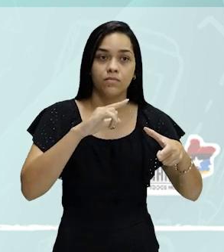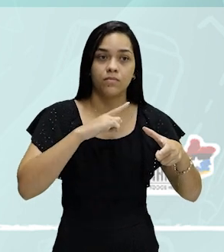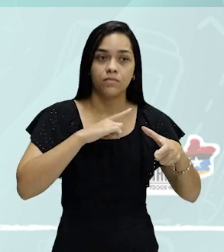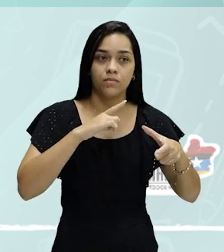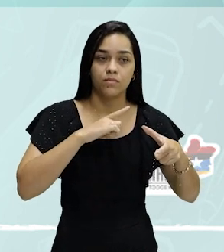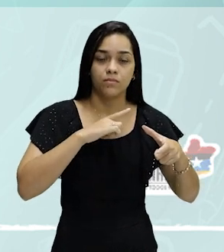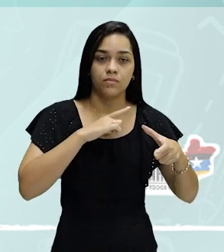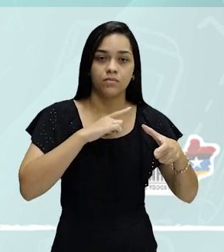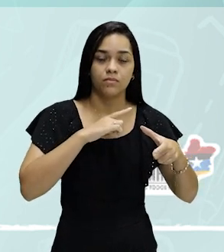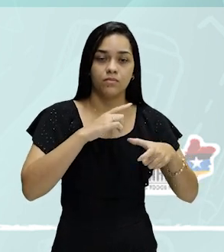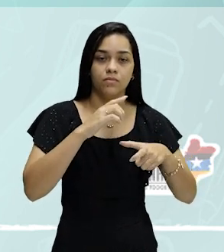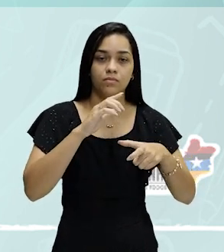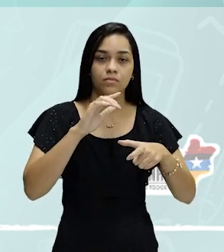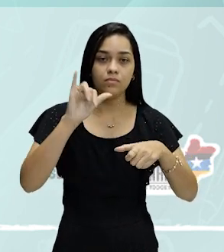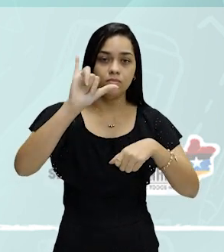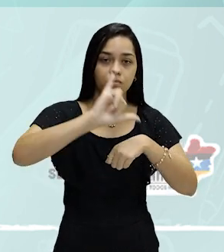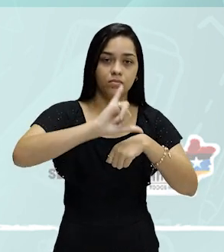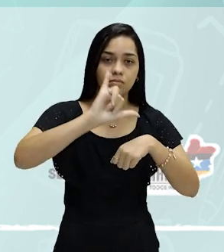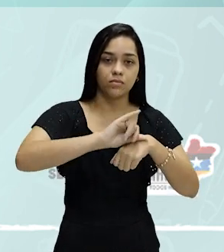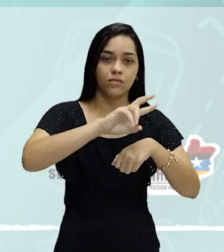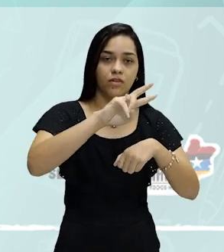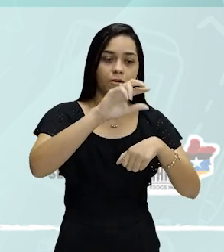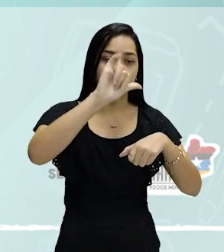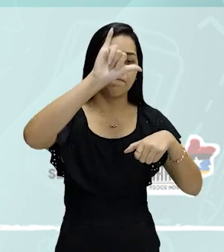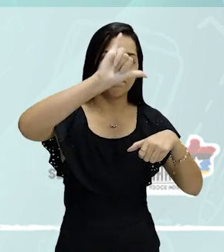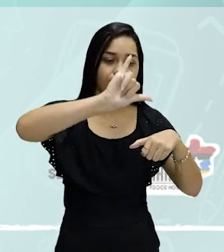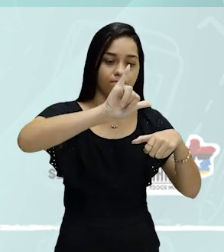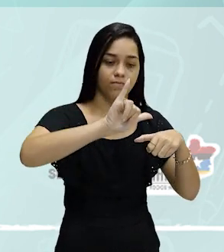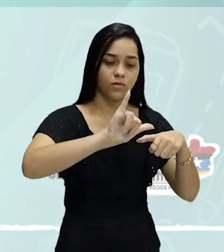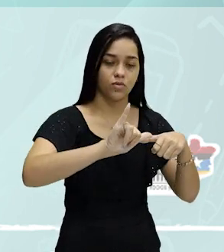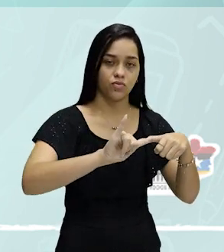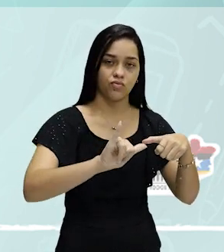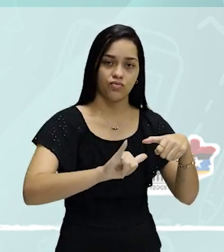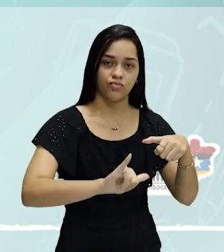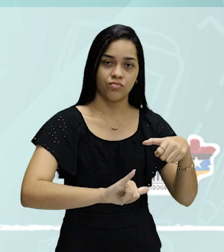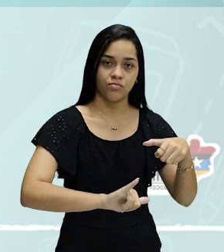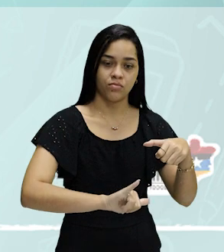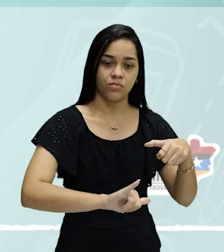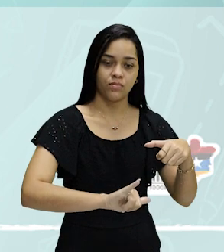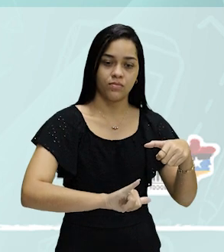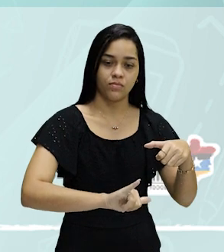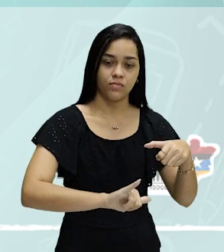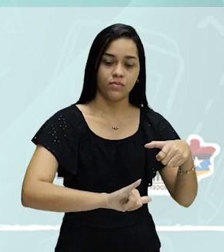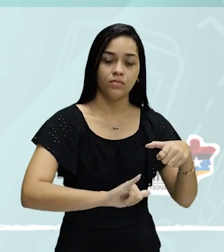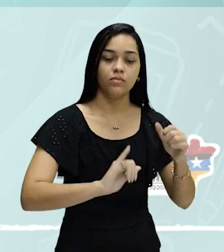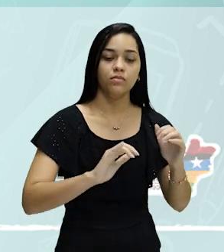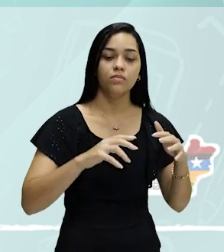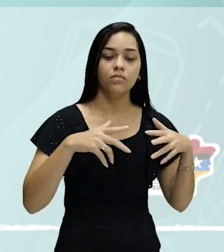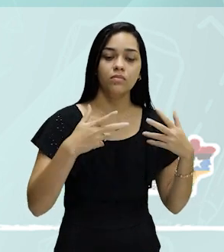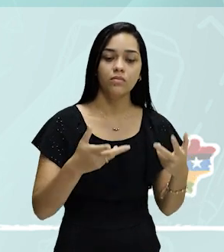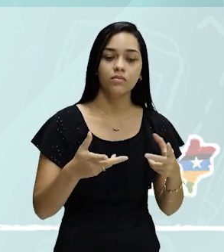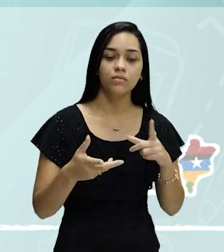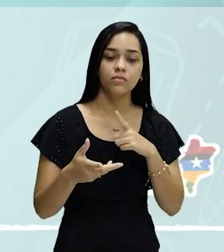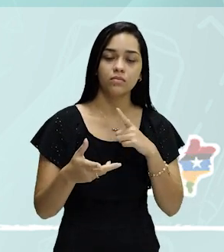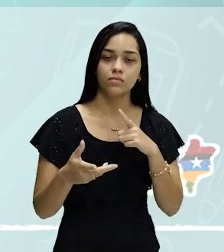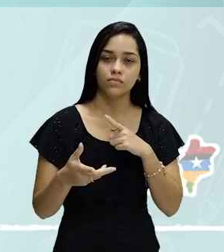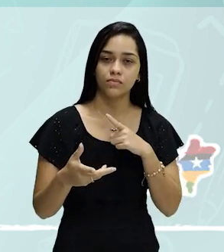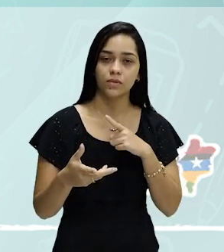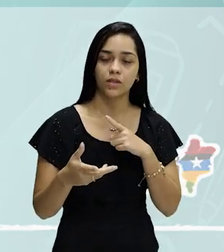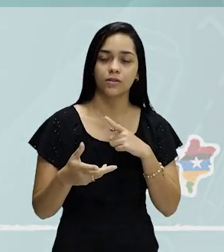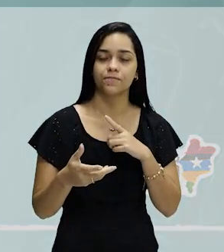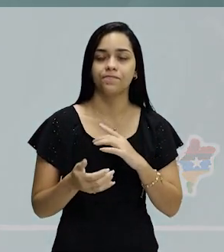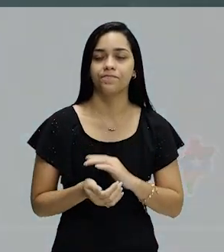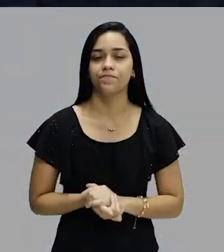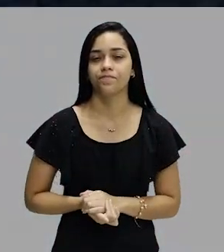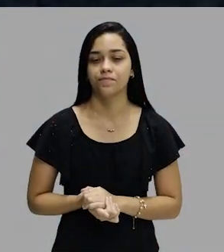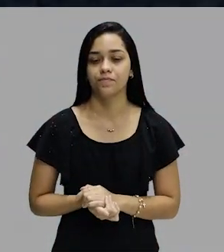ferro, o mesmo descerá até o fundo. A que propriedade deve-se esse fenômeno?